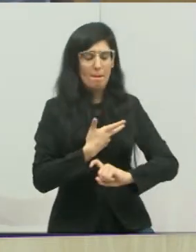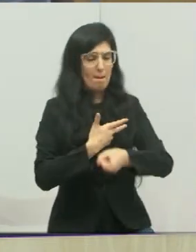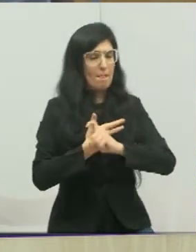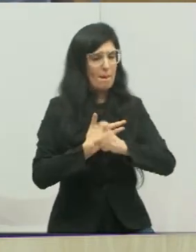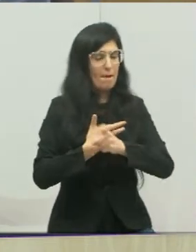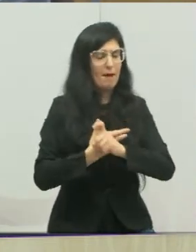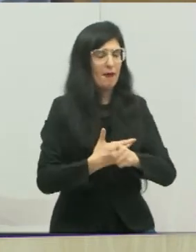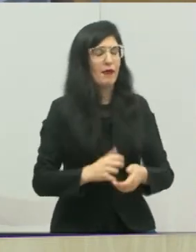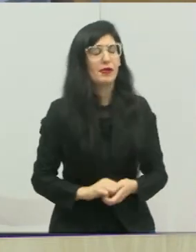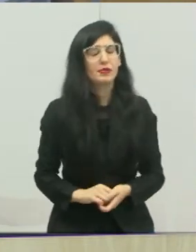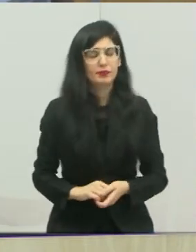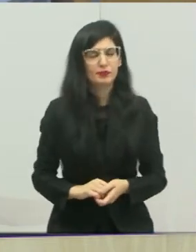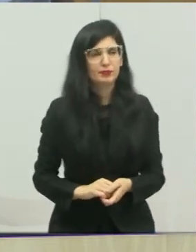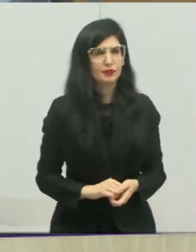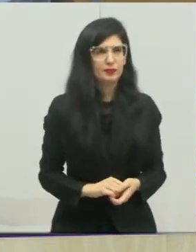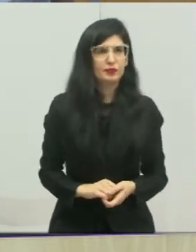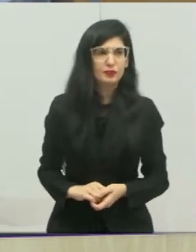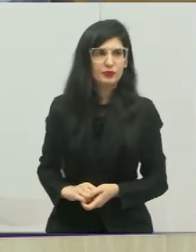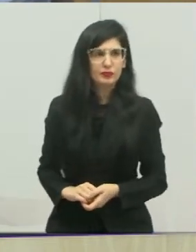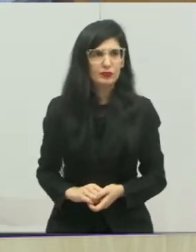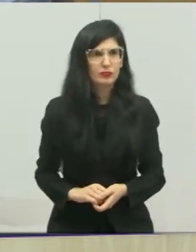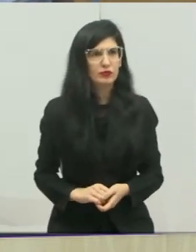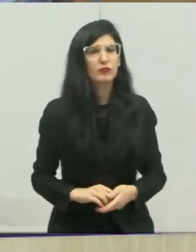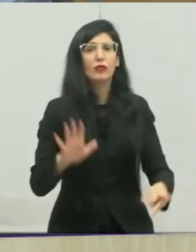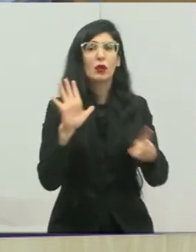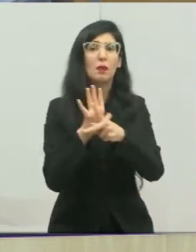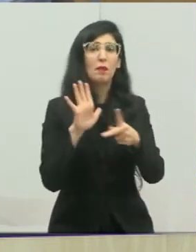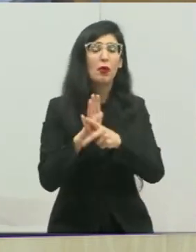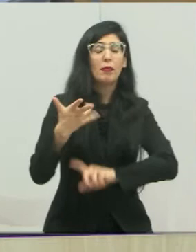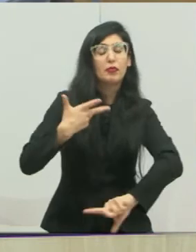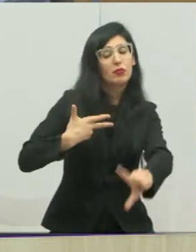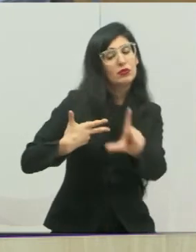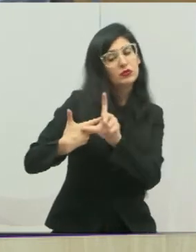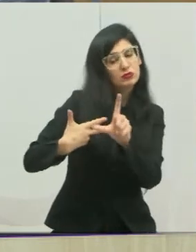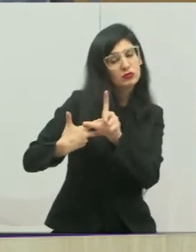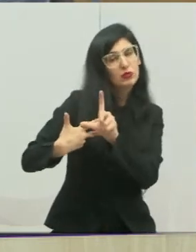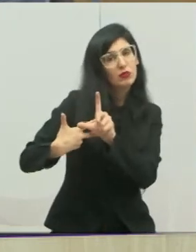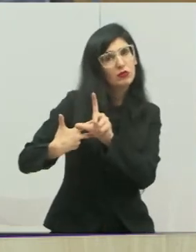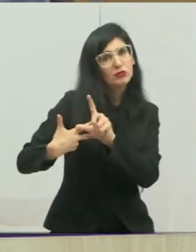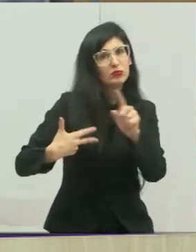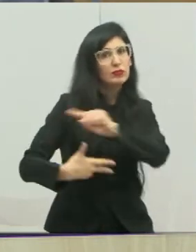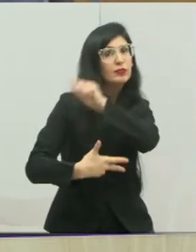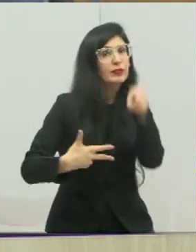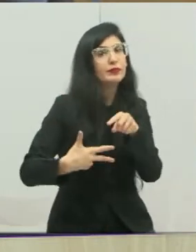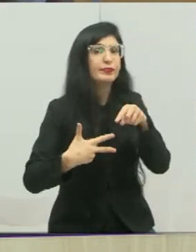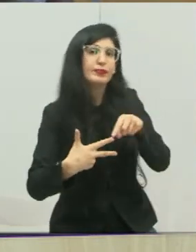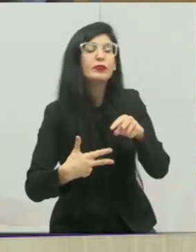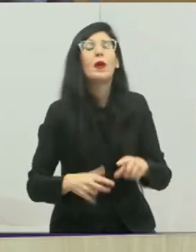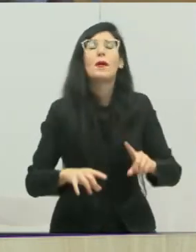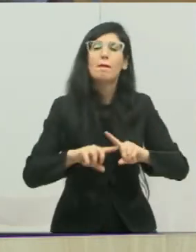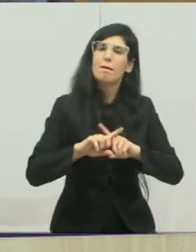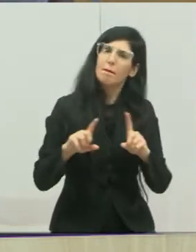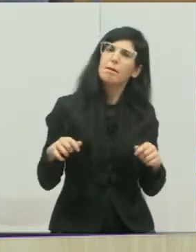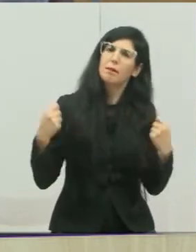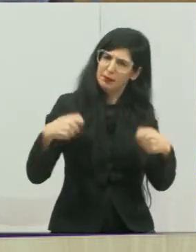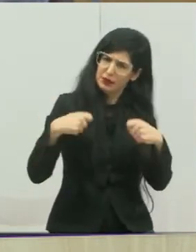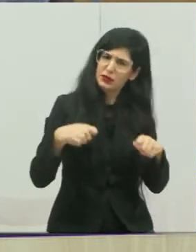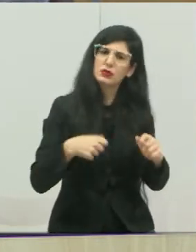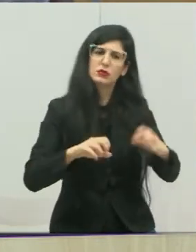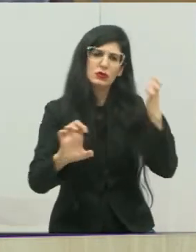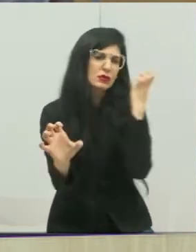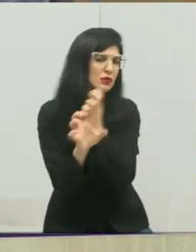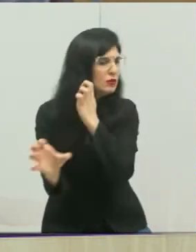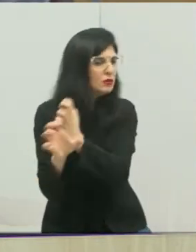de matéria que se afasta da competência legislativa municipal, e considerando que foi solicitada a intervenção de